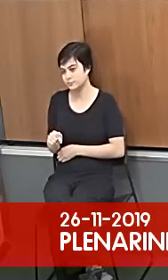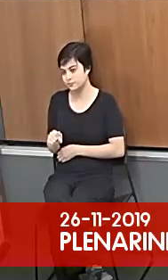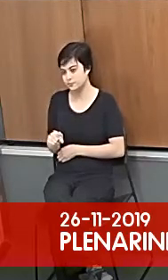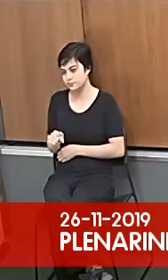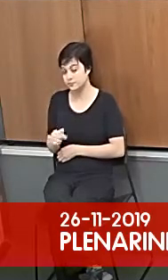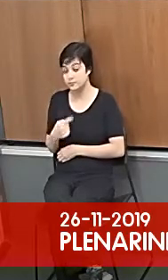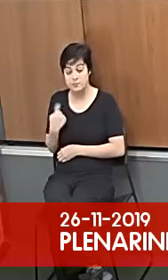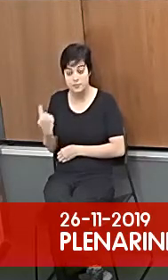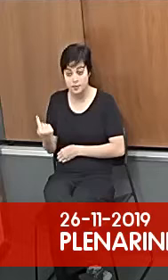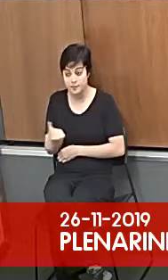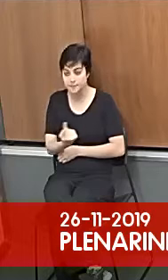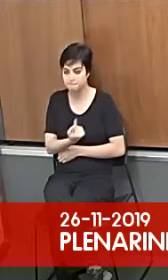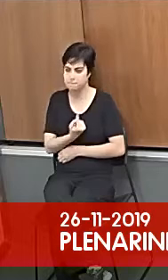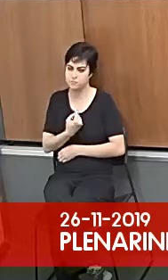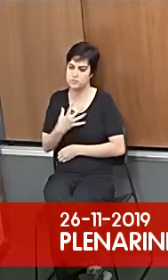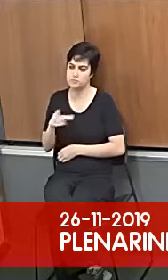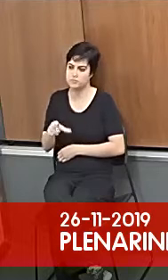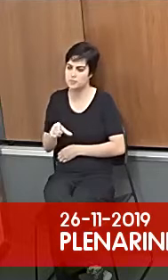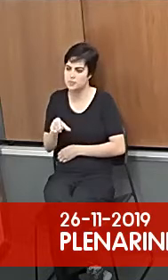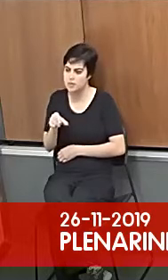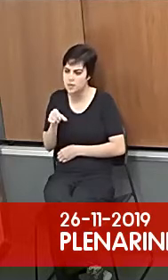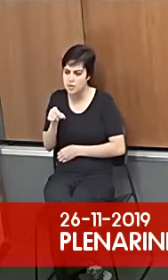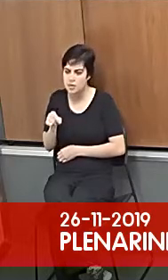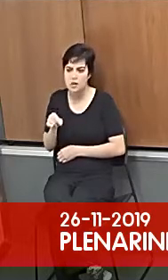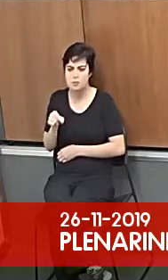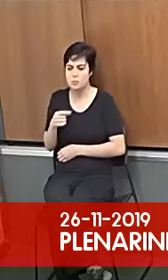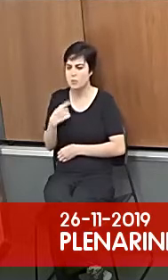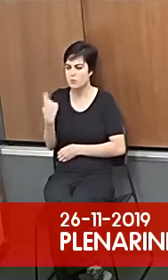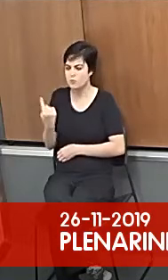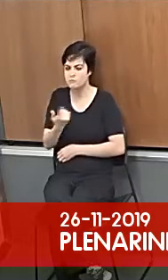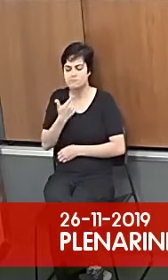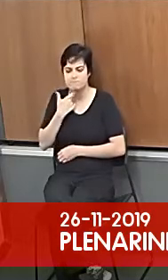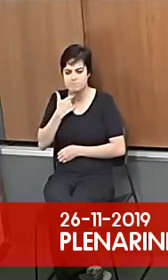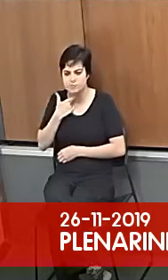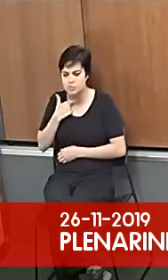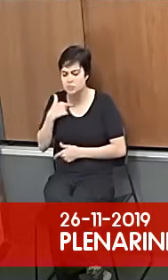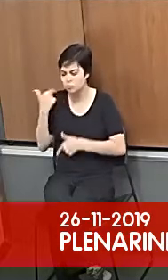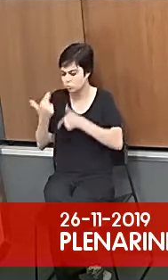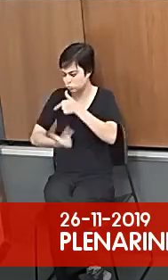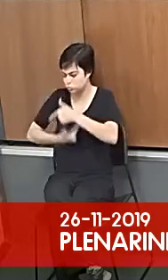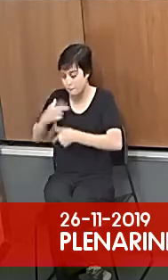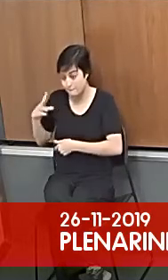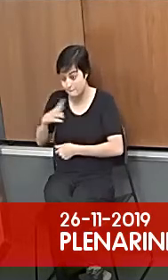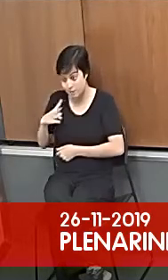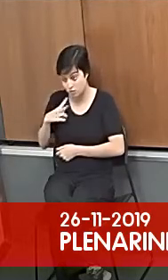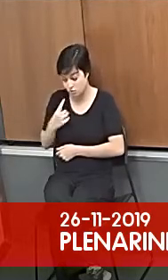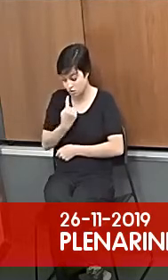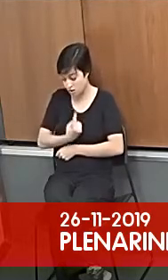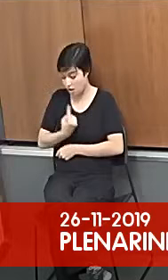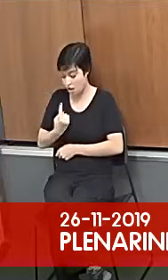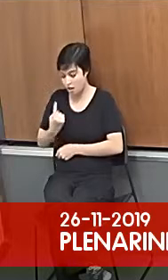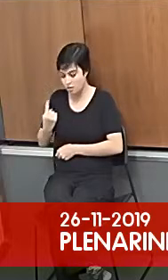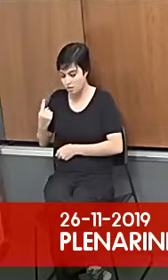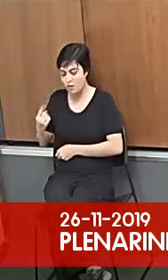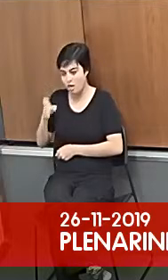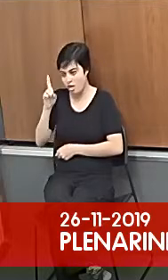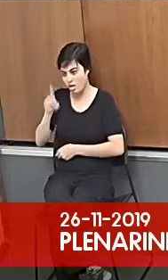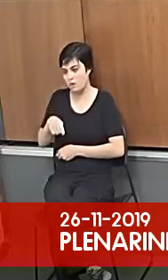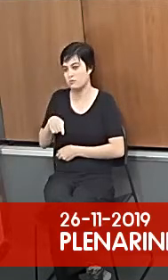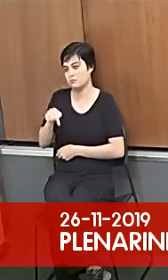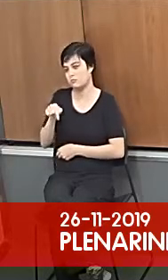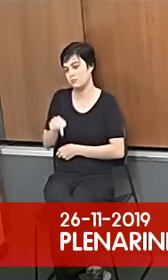Faz parte da nossa bandeira de mandato, da nossa luta pessoal. O deputado Zé